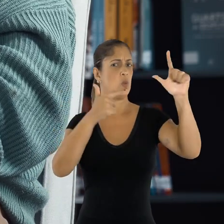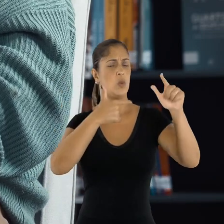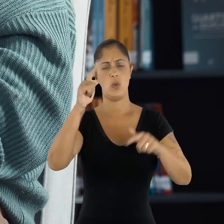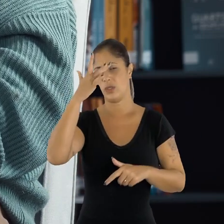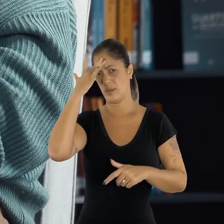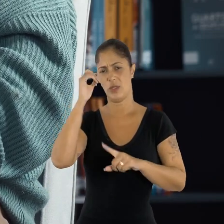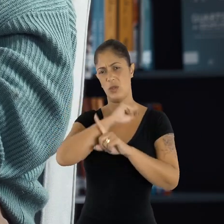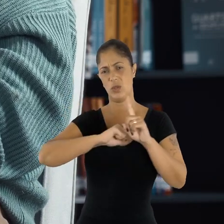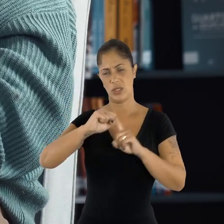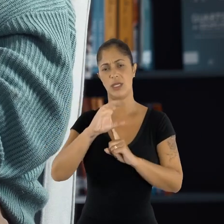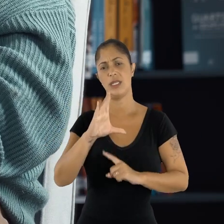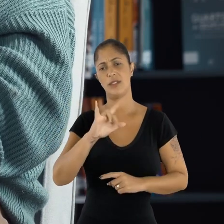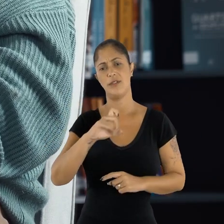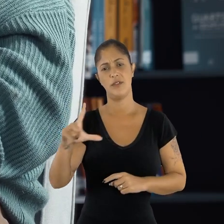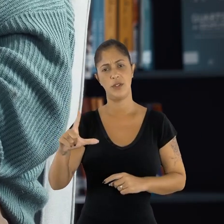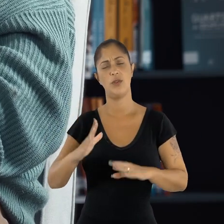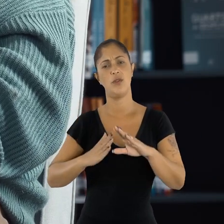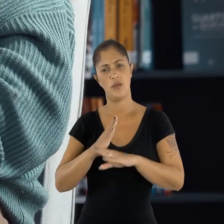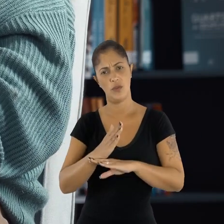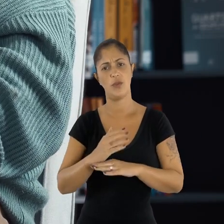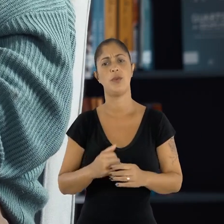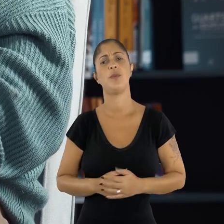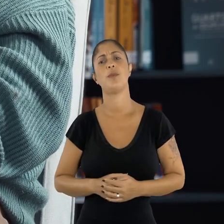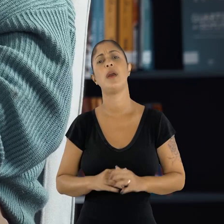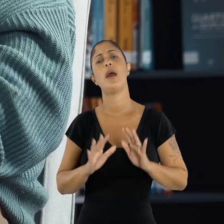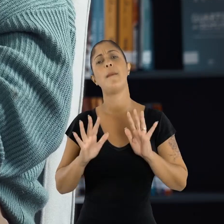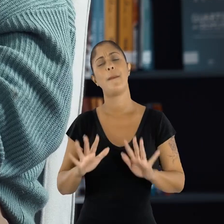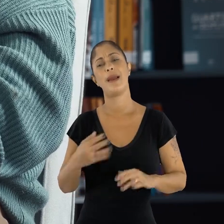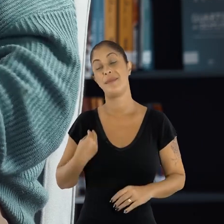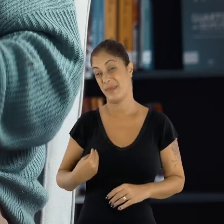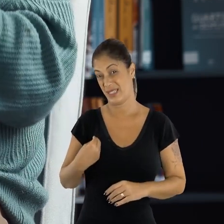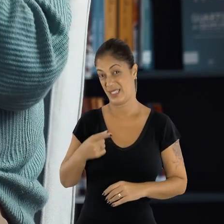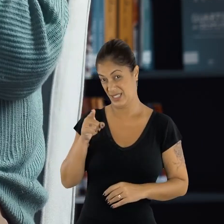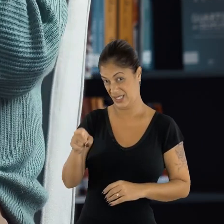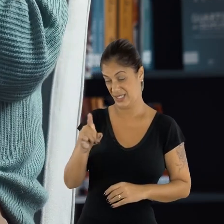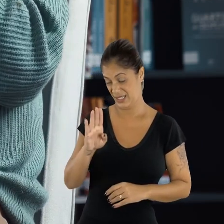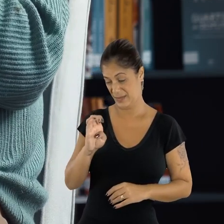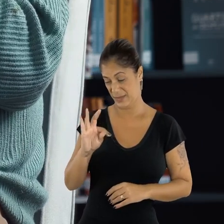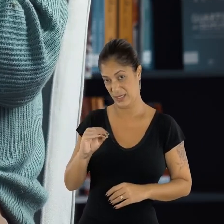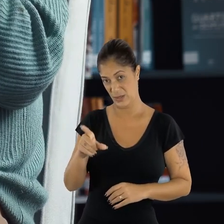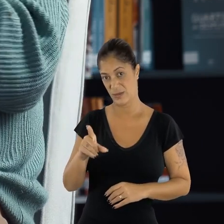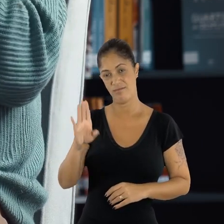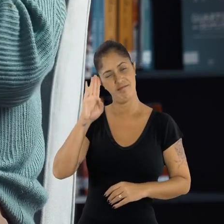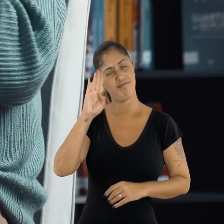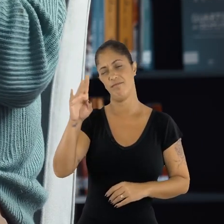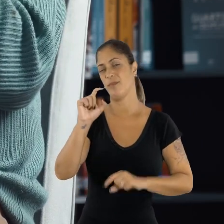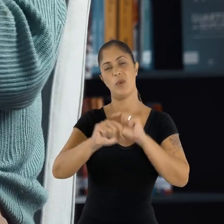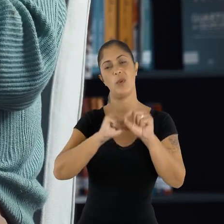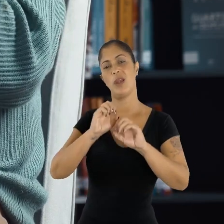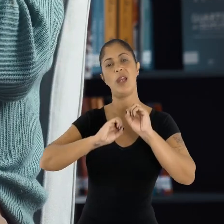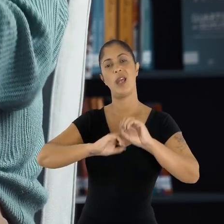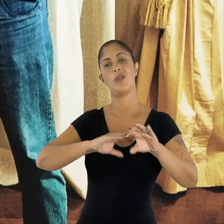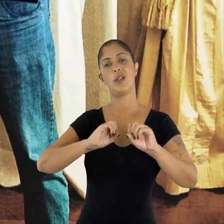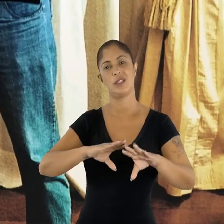Muitas outras pessoas de sociedade civil foram para o governo, né? Mas, de alguma maneira, a presença do Beto, ela simbolizava a